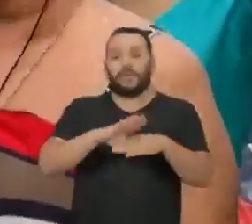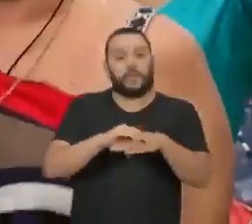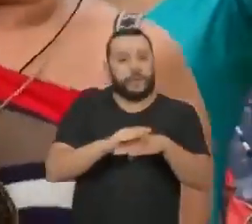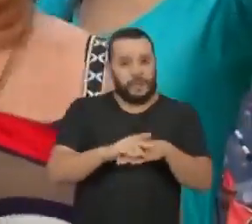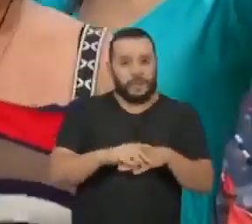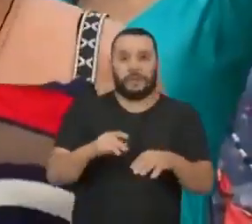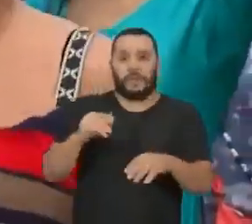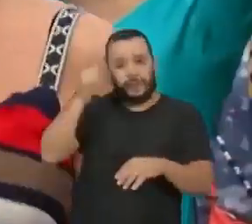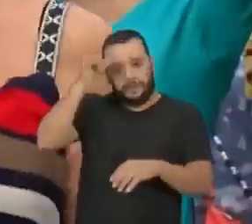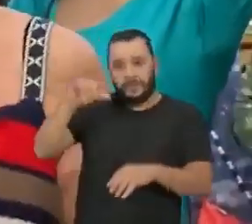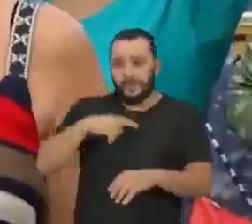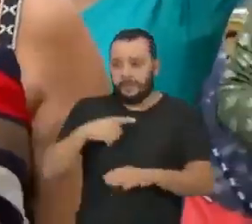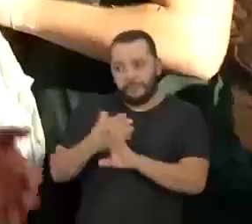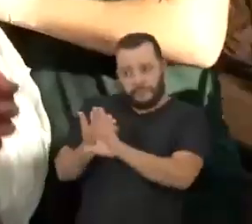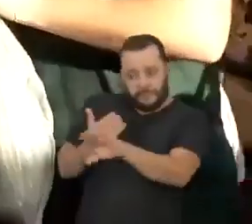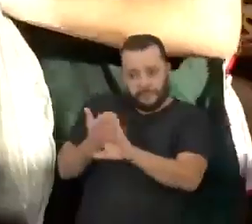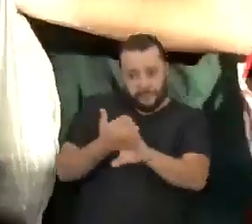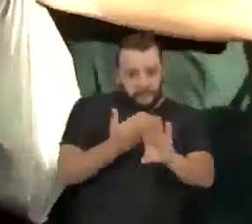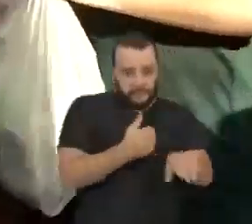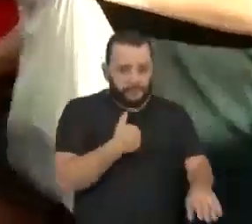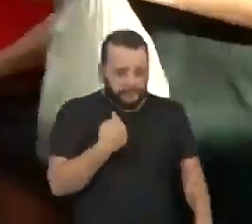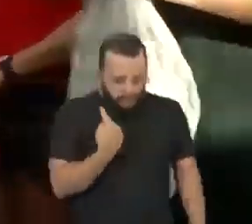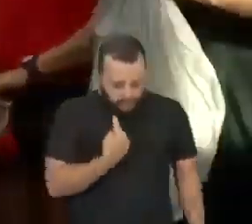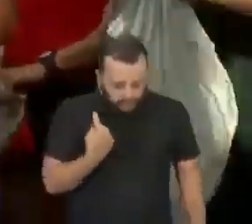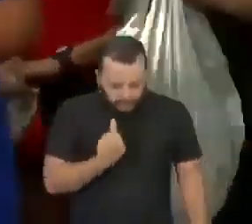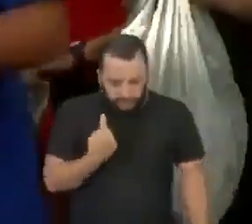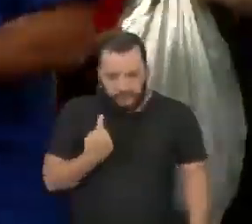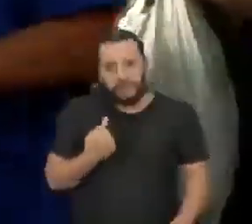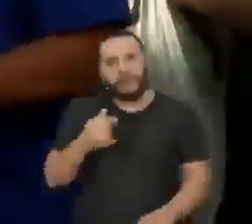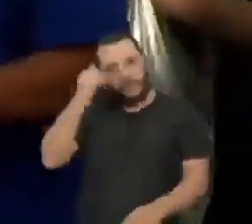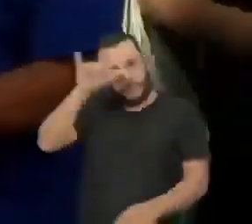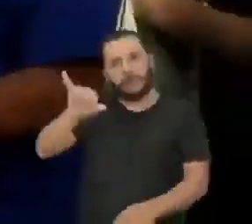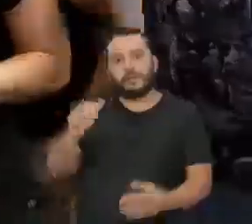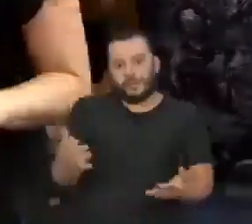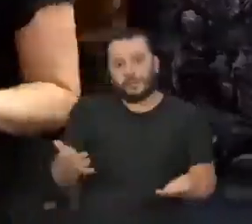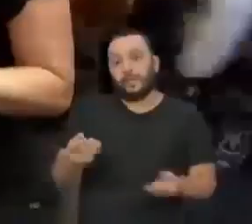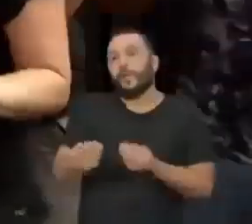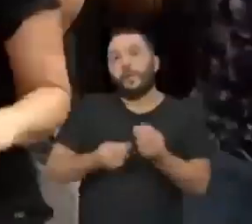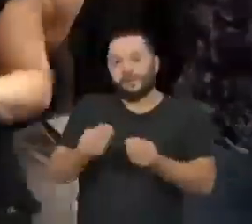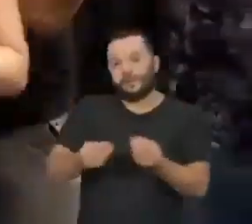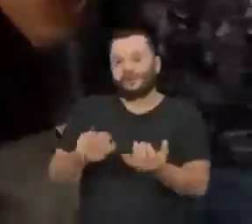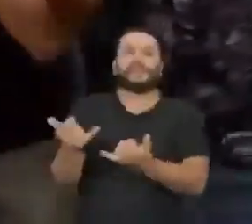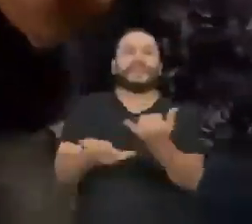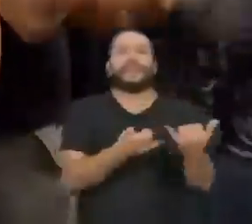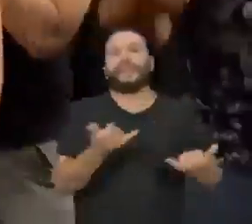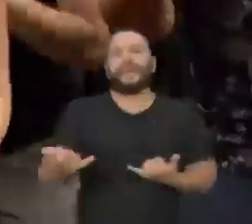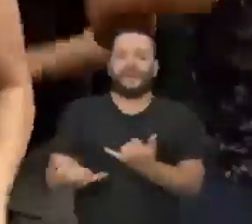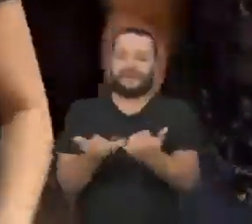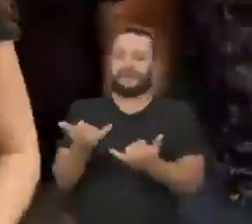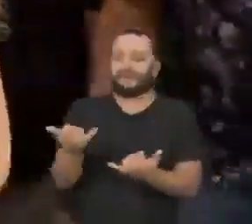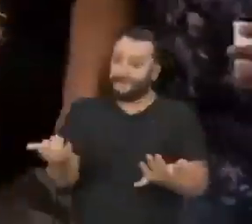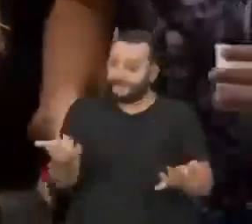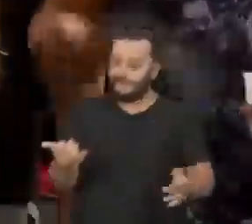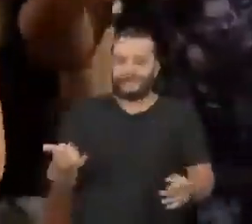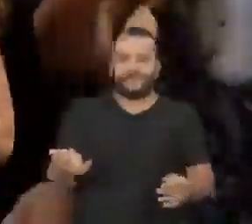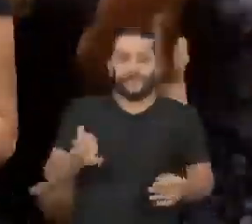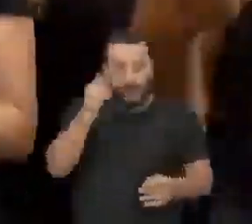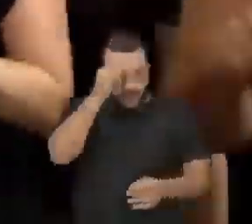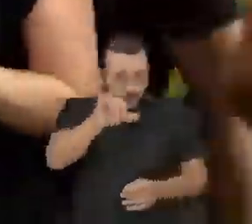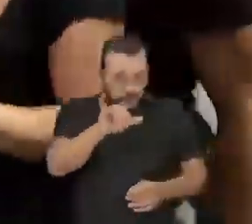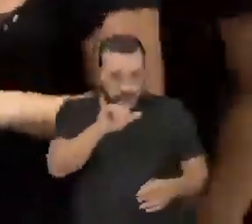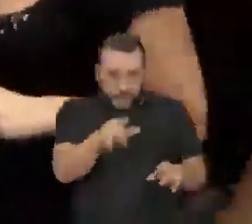situações de maior vulnerabilidade psíquica. Tá? Agora, isso tem uma contribuição na prevenção apenas ou também no